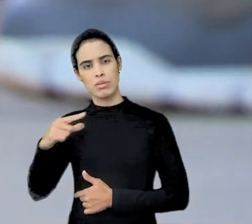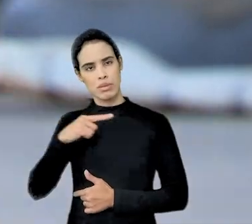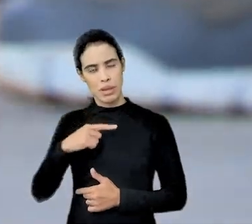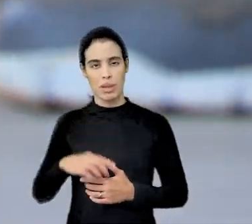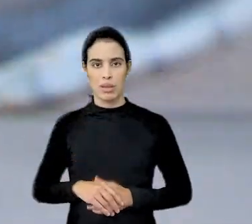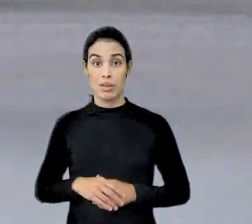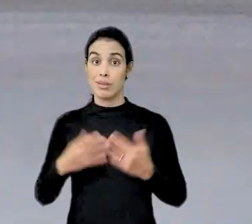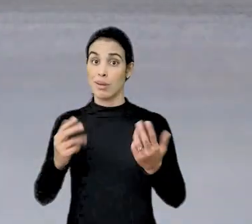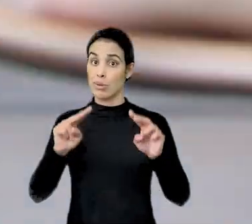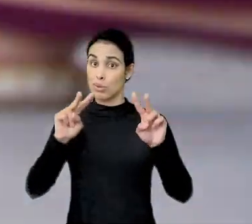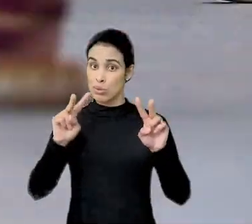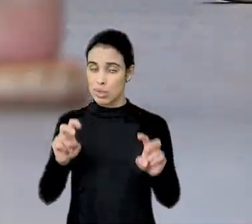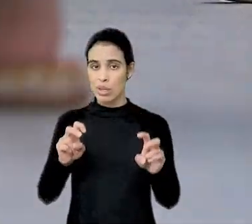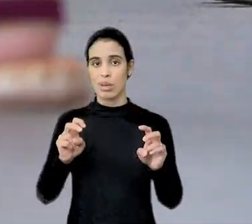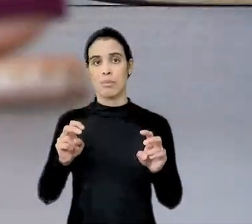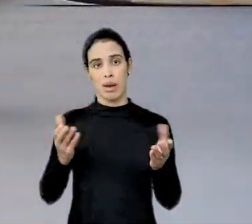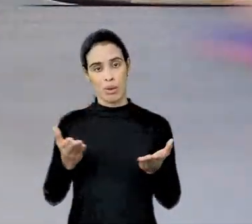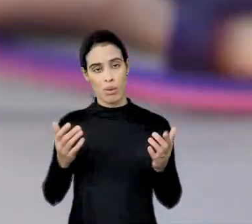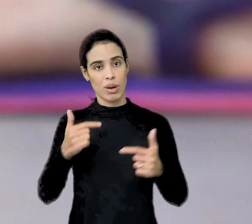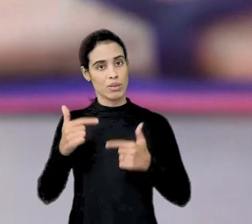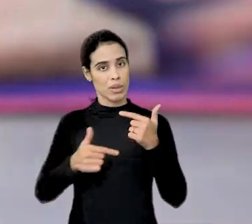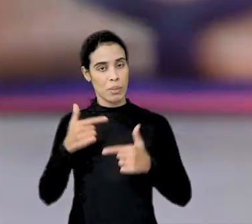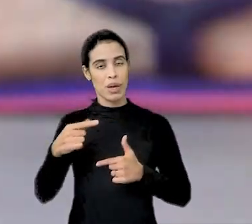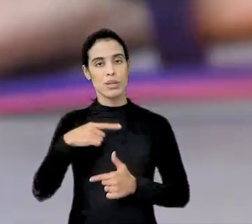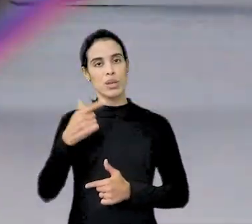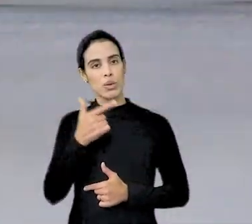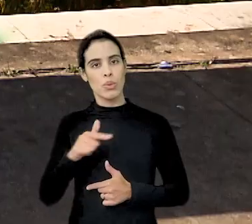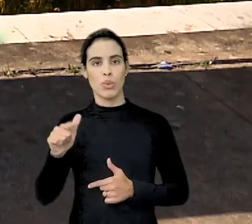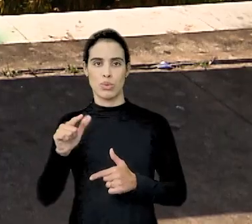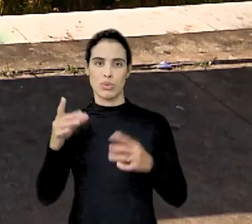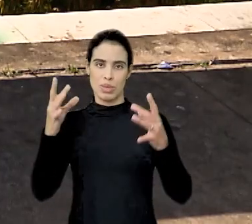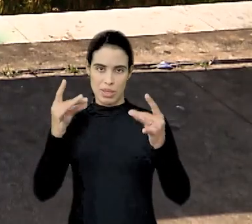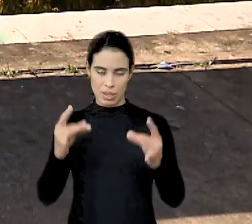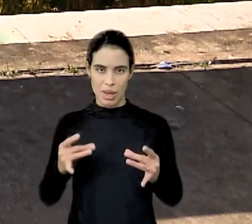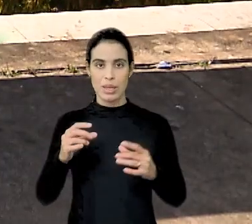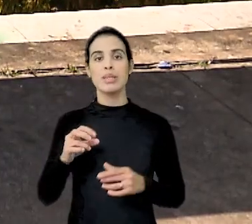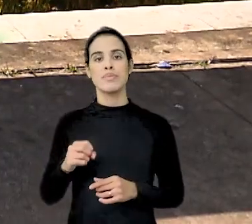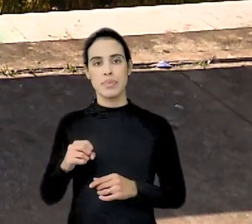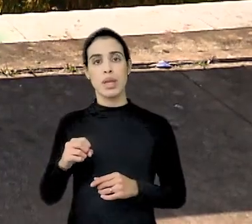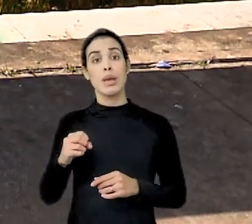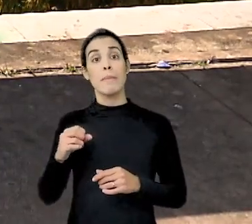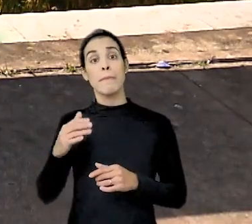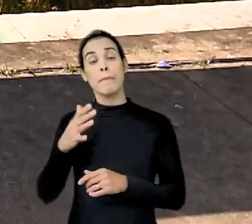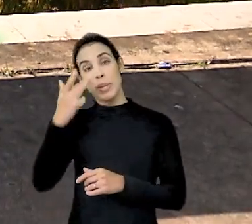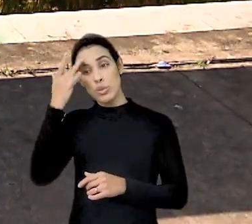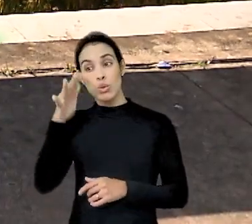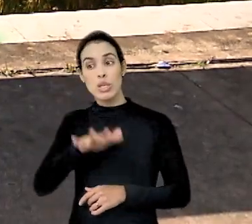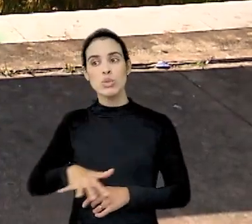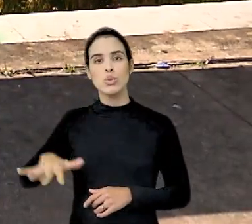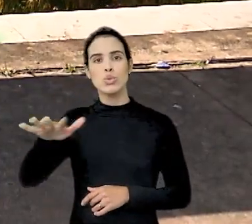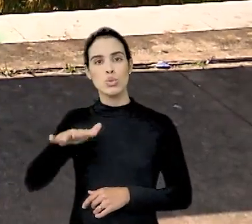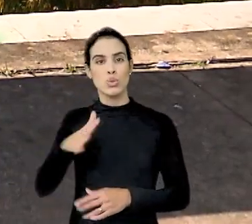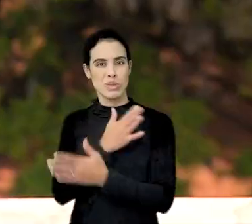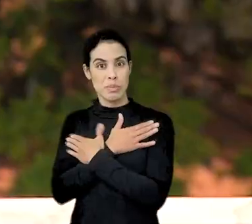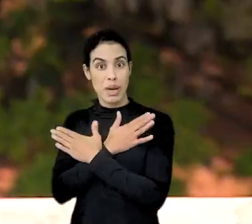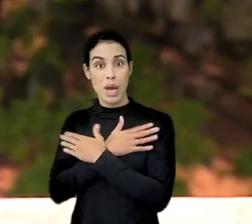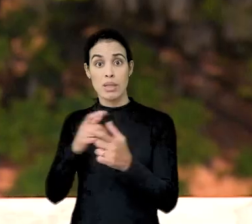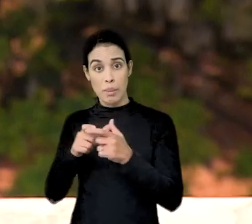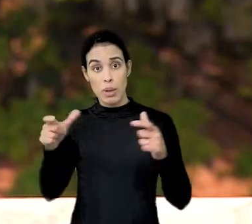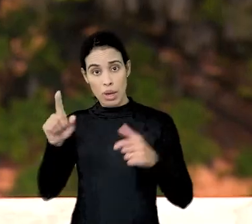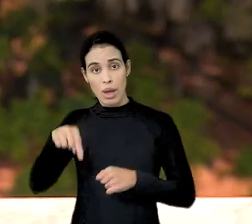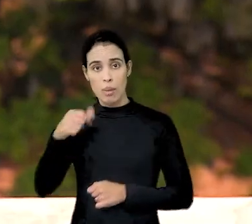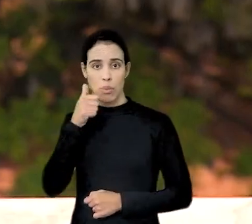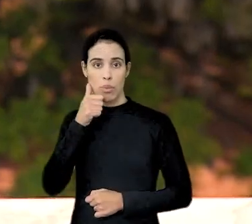retorno ao trabalho. Com o tema do trabalho existe um outro aspecto. Em torno de 55% das pessoas desempregadas no Brasil